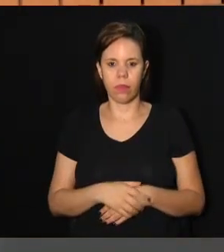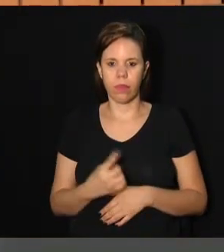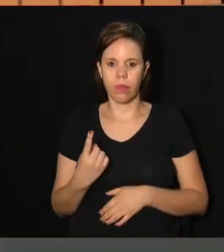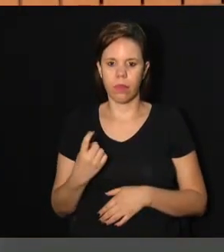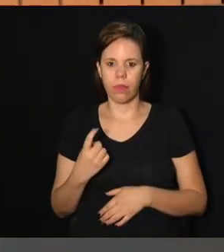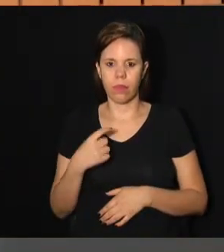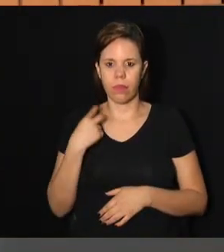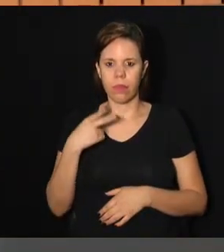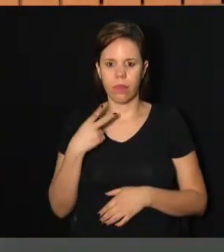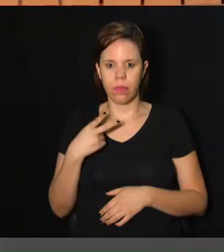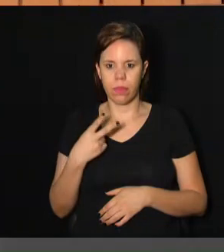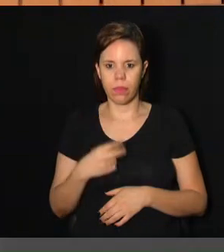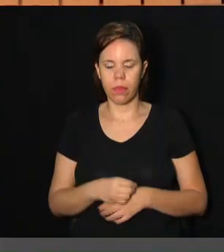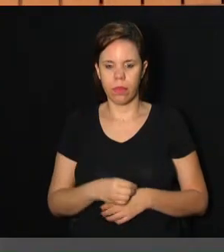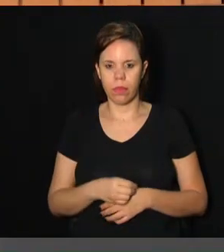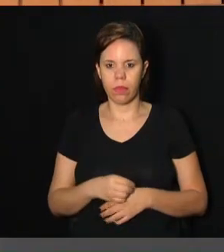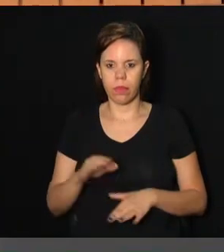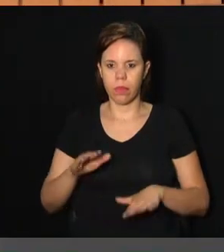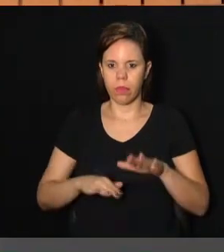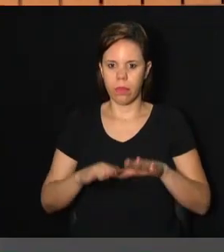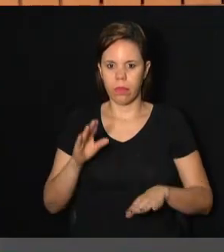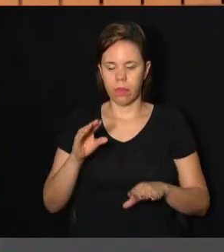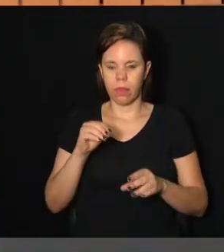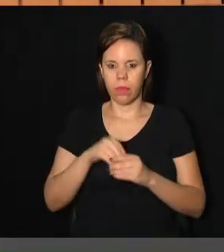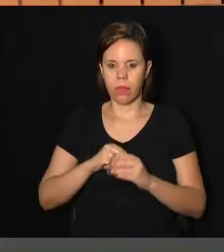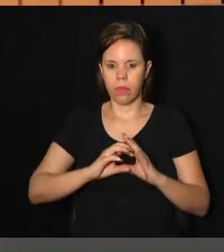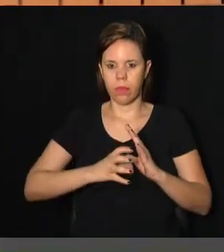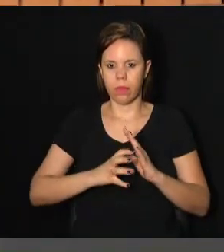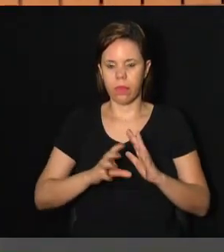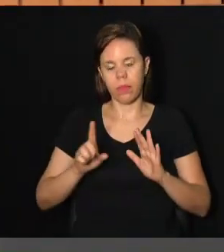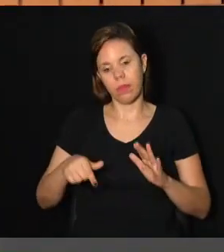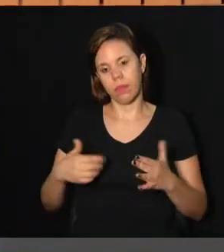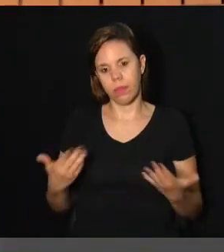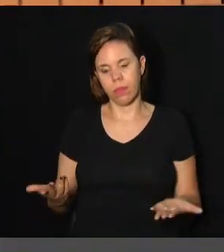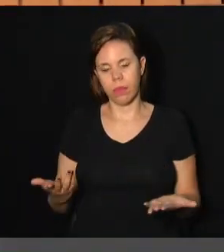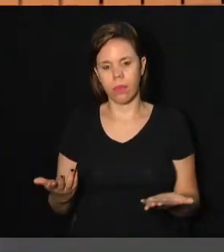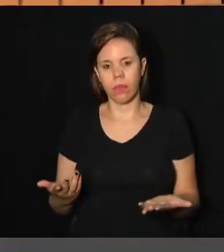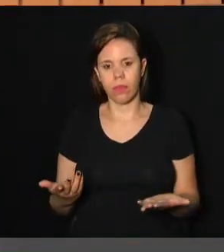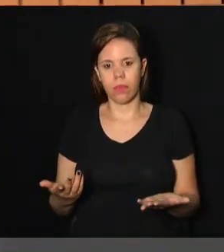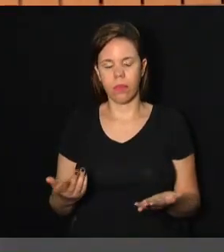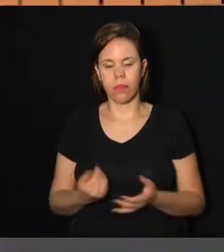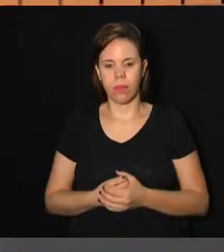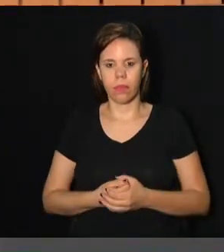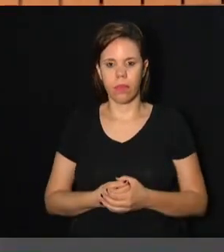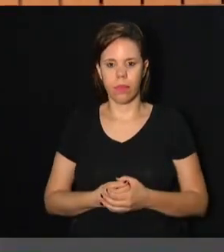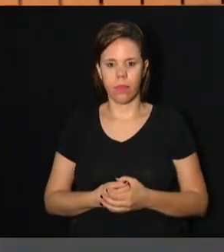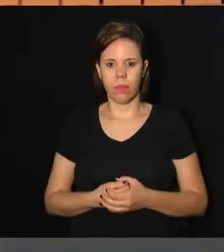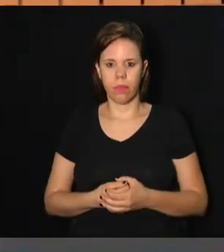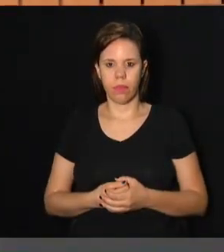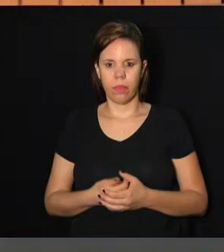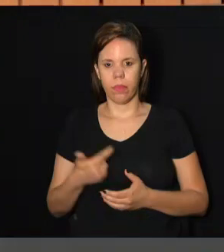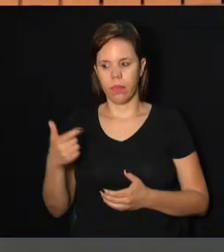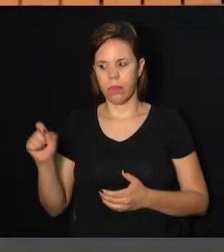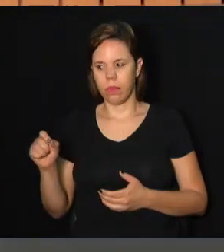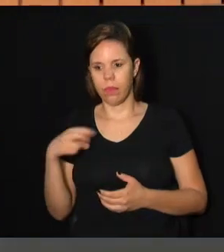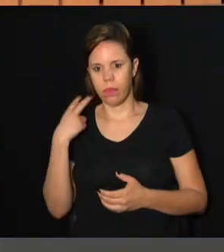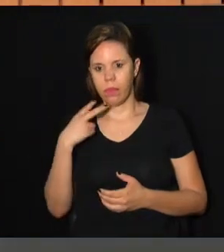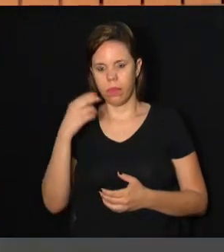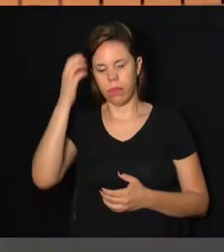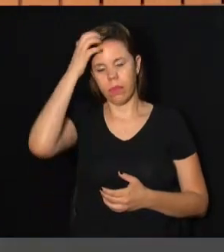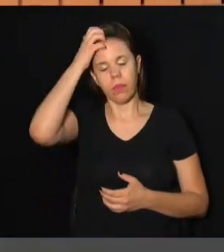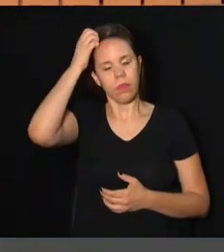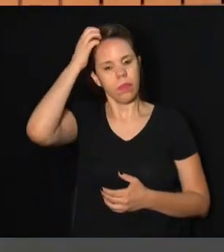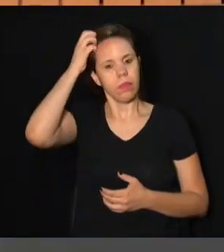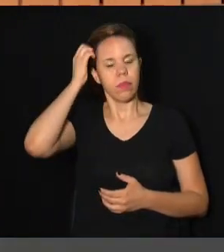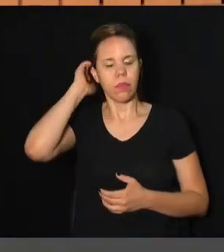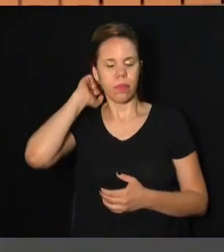vereador de determinada legenda. Nesse caso, enquadram-se atualmente 10 vereadores. De